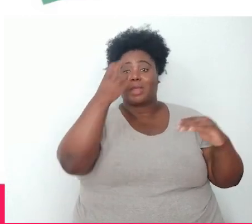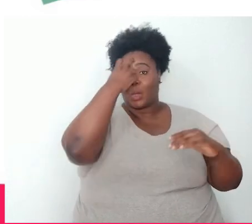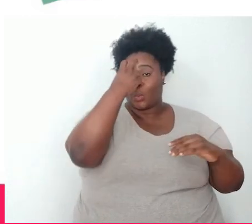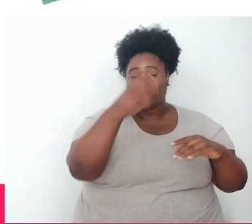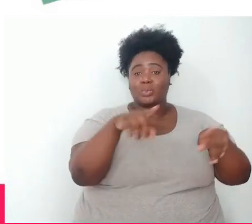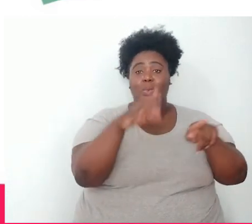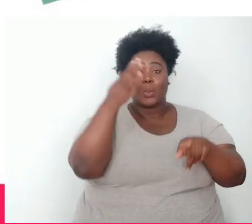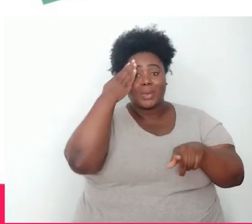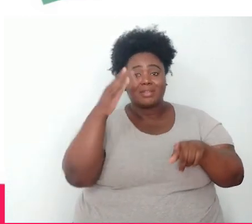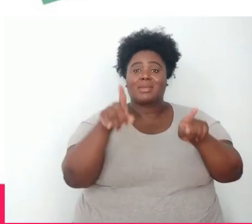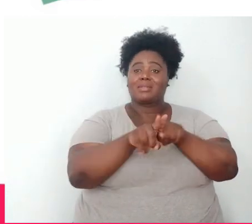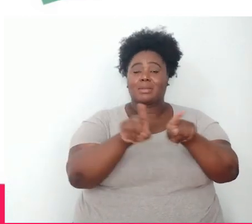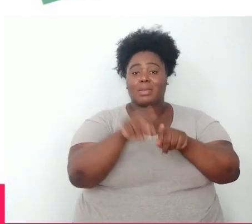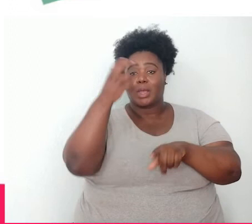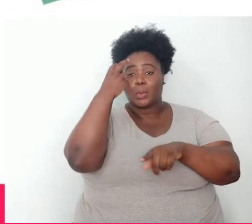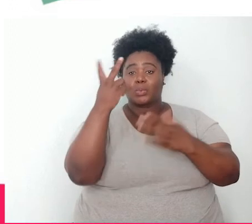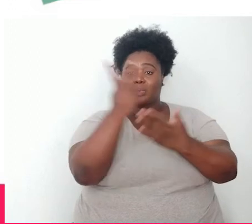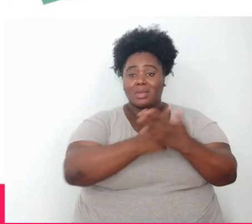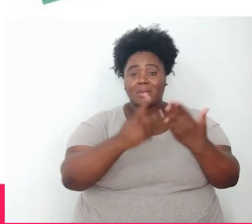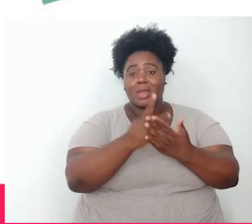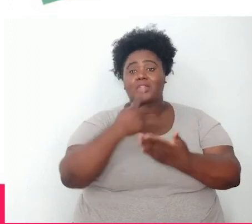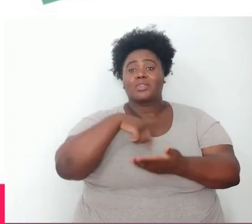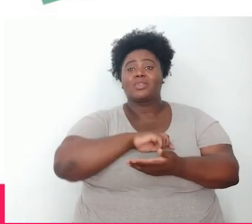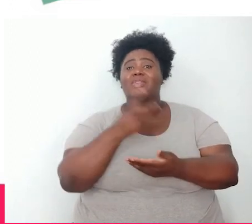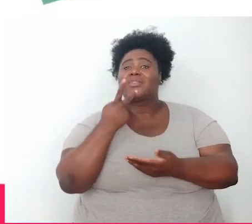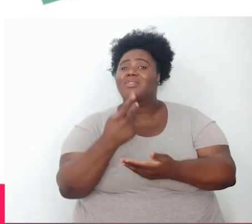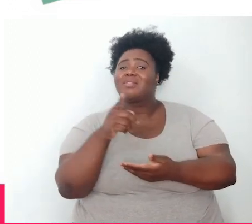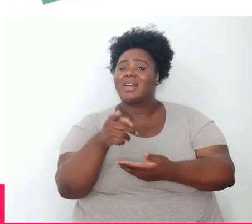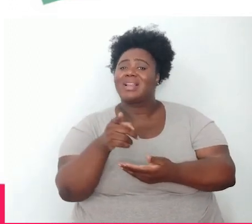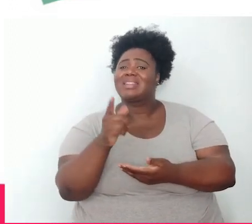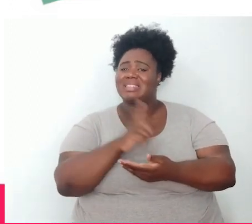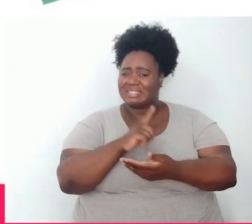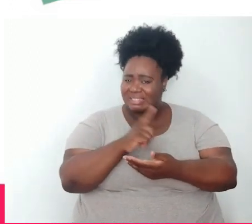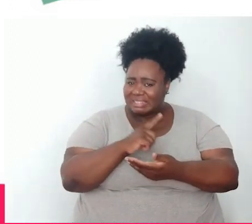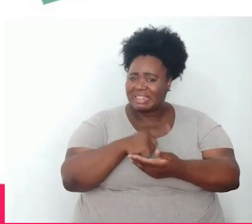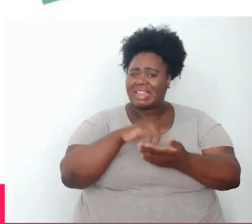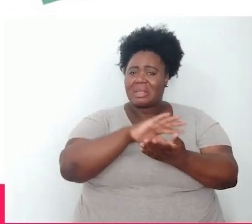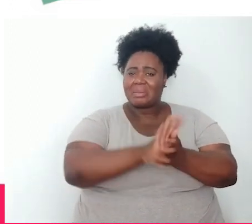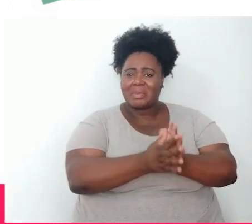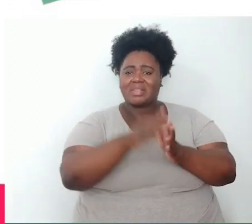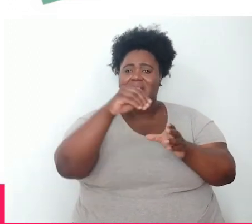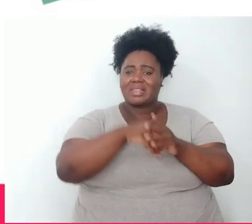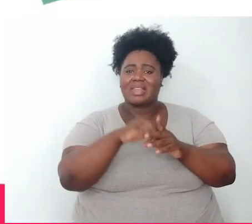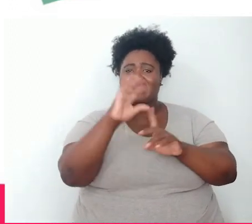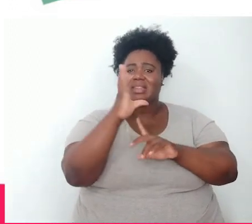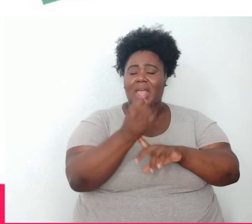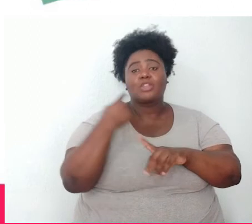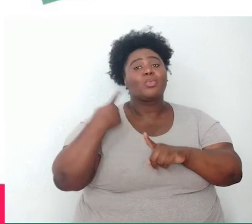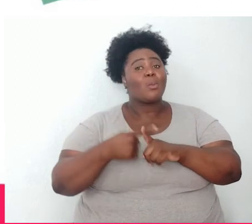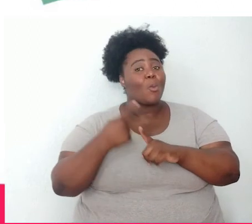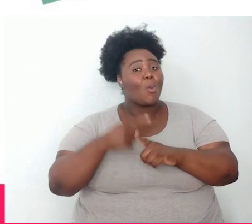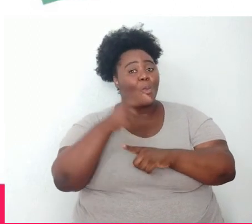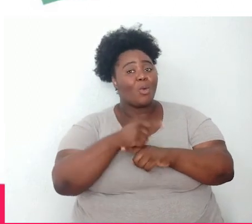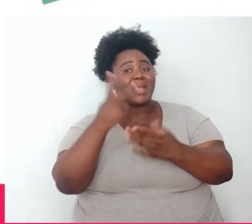conhecimento, a cultura e a imagem. Quando a gente fala tanto, né, de que é isso, existem ainda preconceitos dentro do sistema de arte